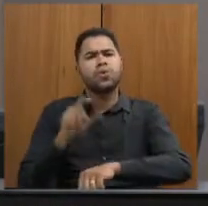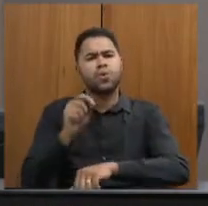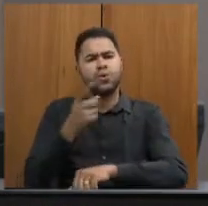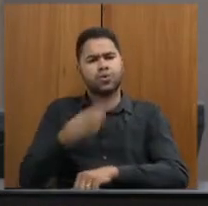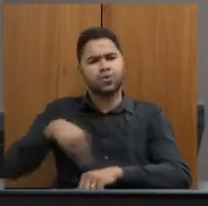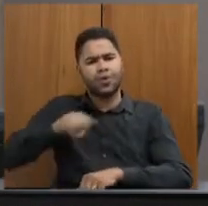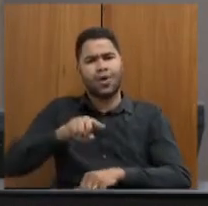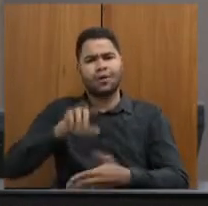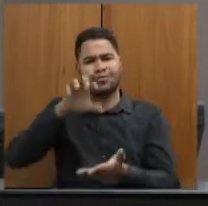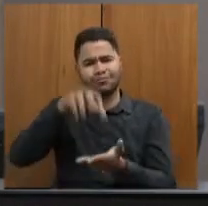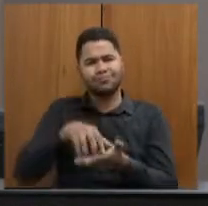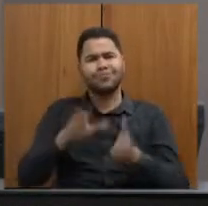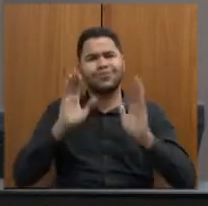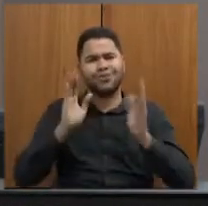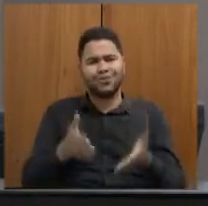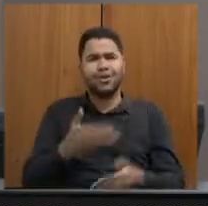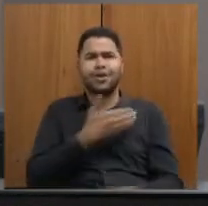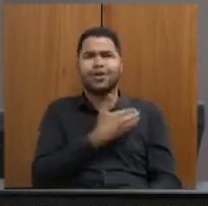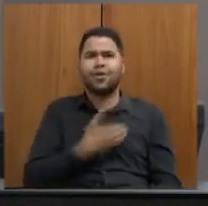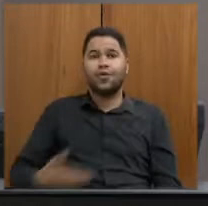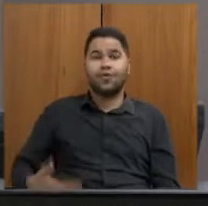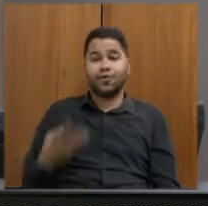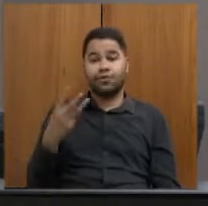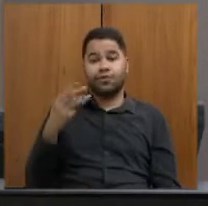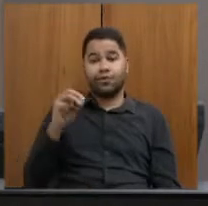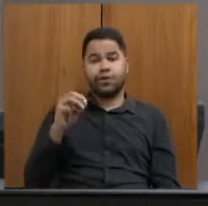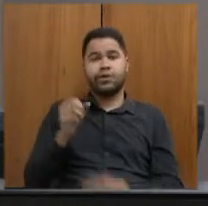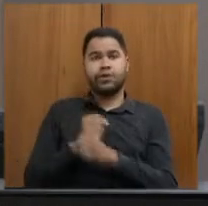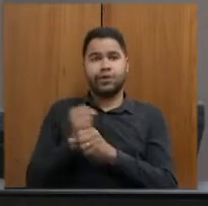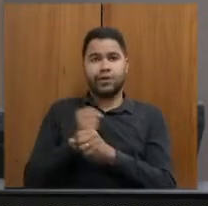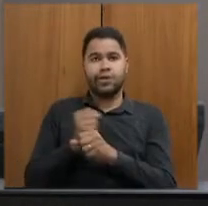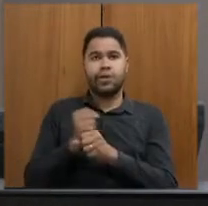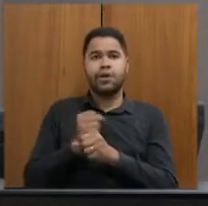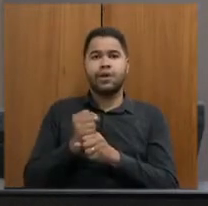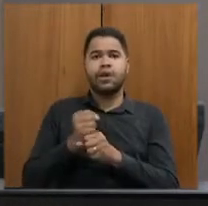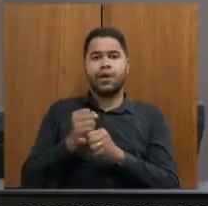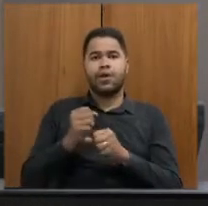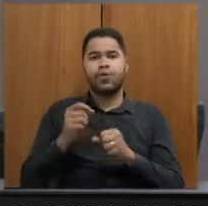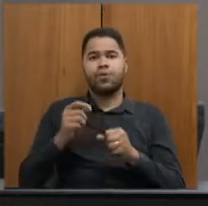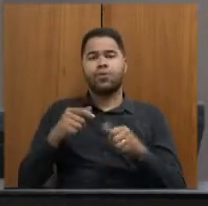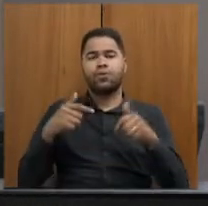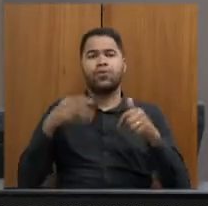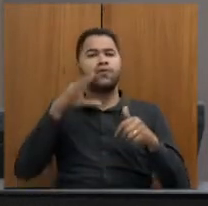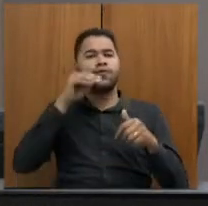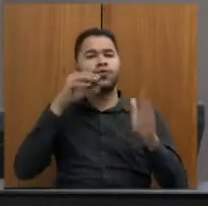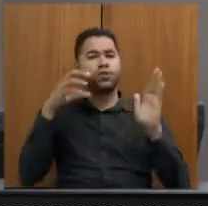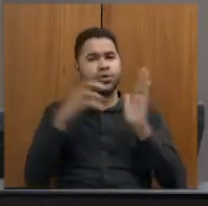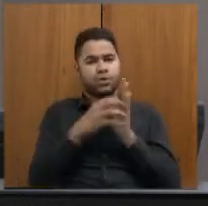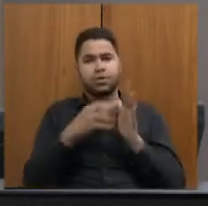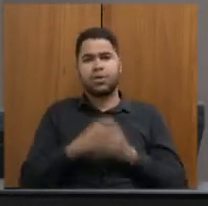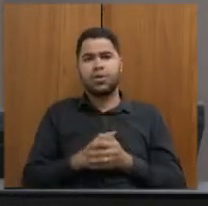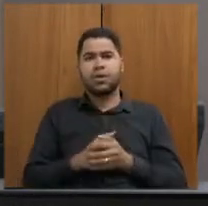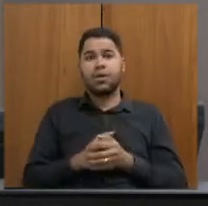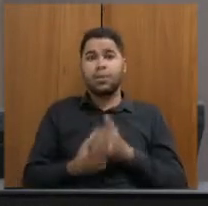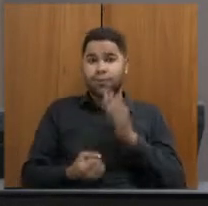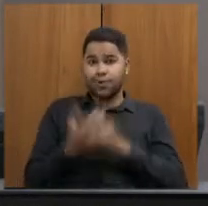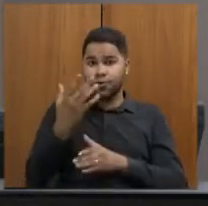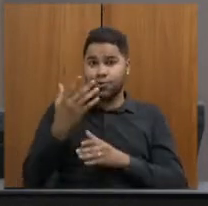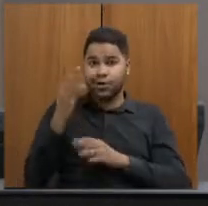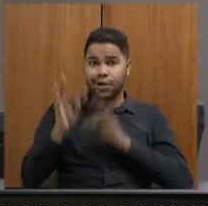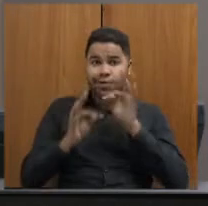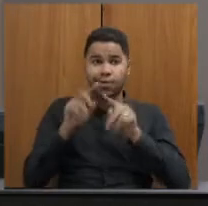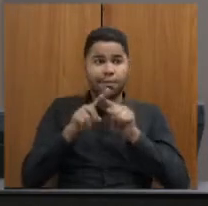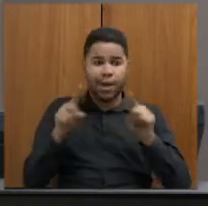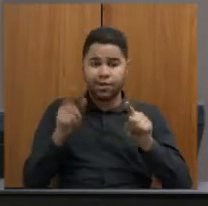a o setor eu já tô no governo há 30 anos sou funcionário de carreira não adianta produzir a tecnologia se ela não conseguir chegar